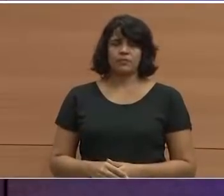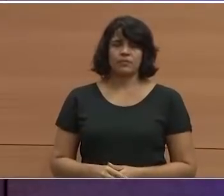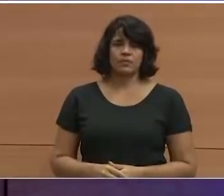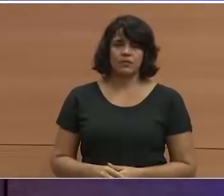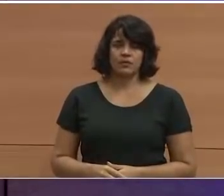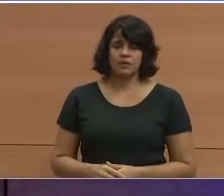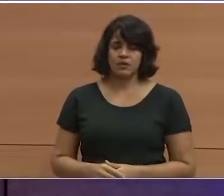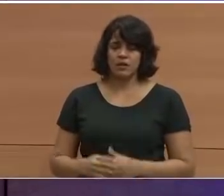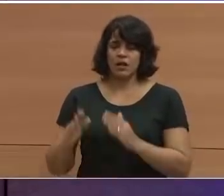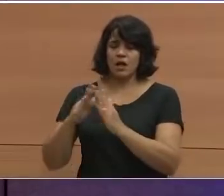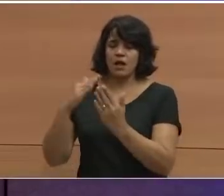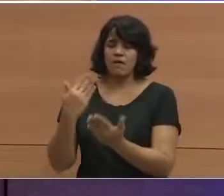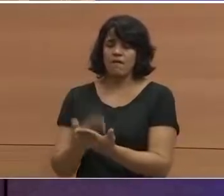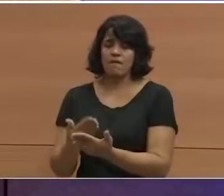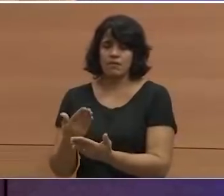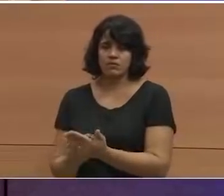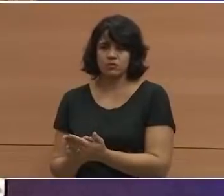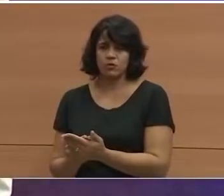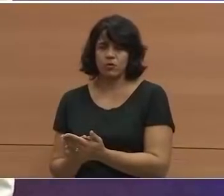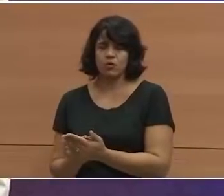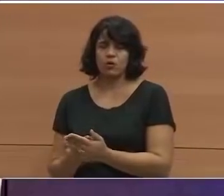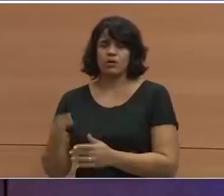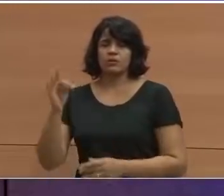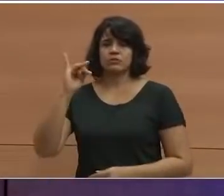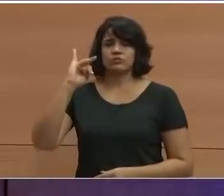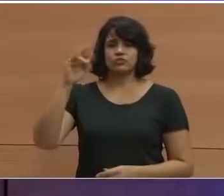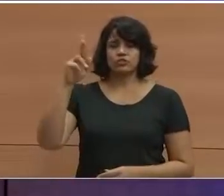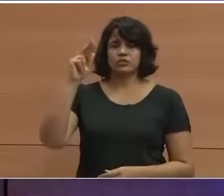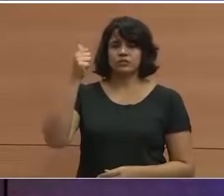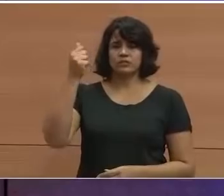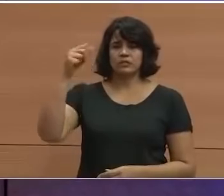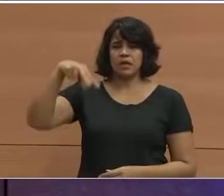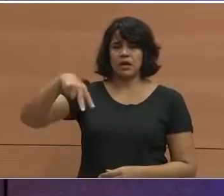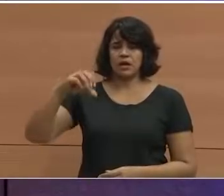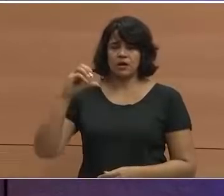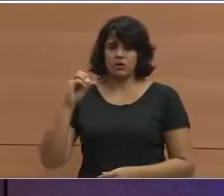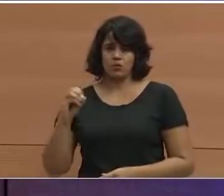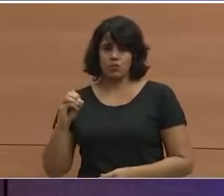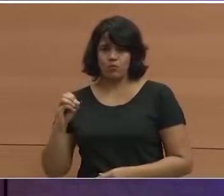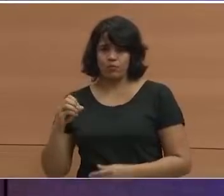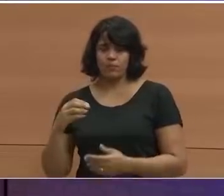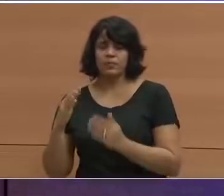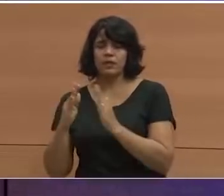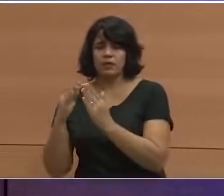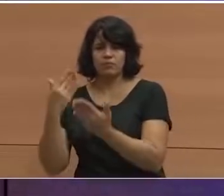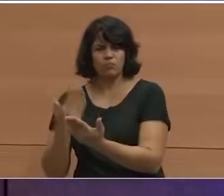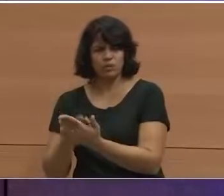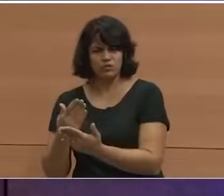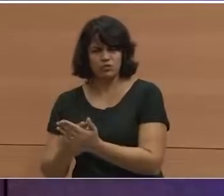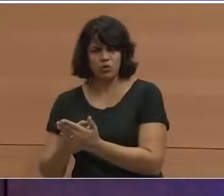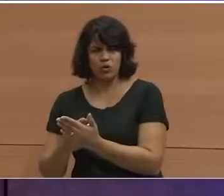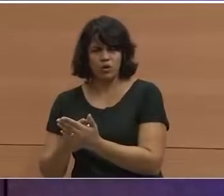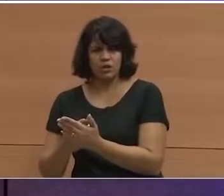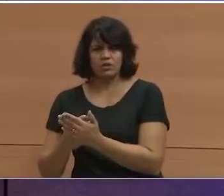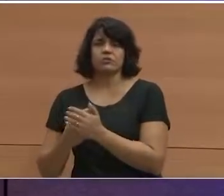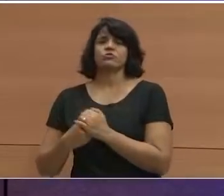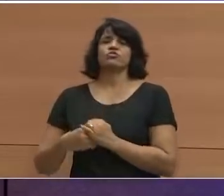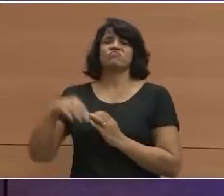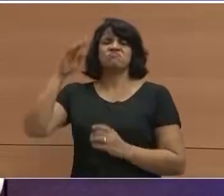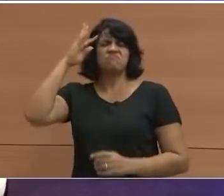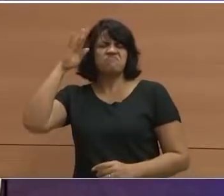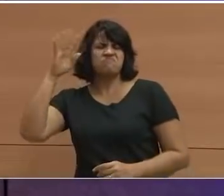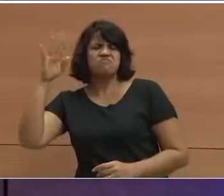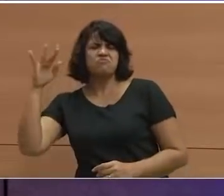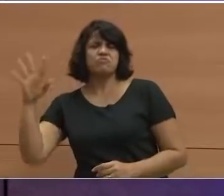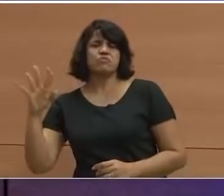era uma escola de filosofia. Tirano era um filósofo, e